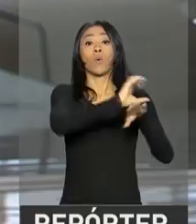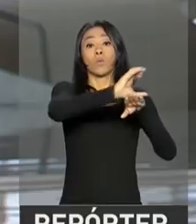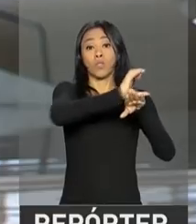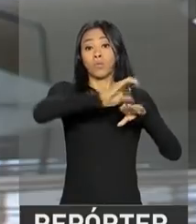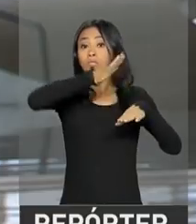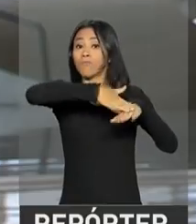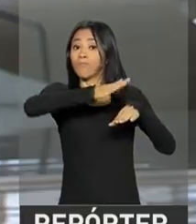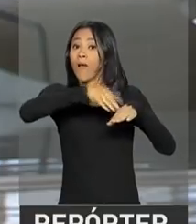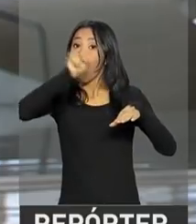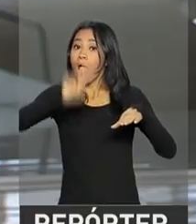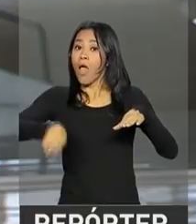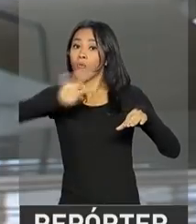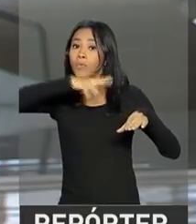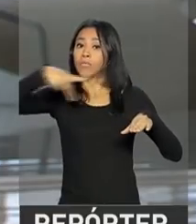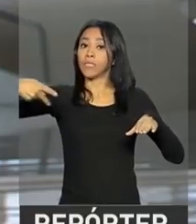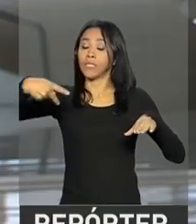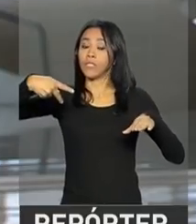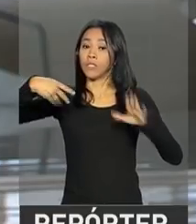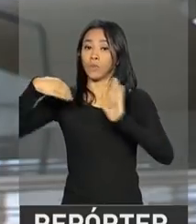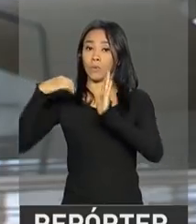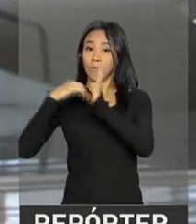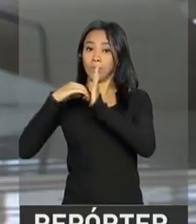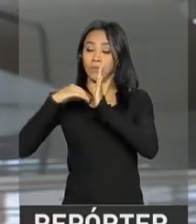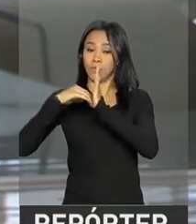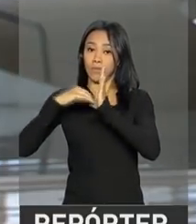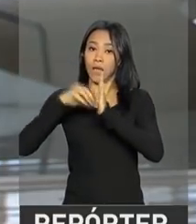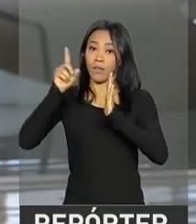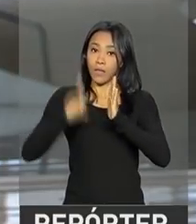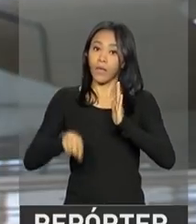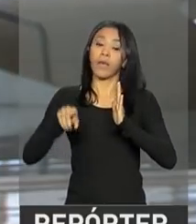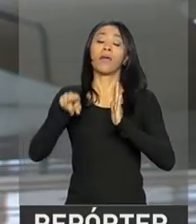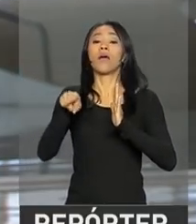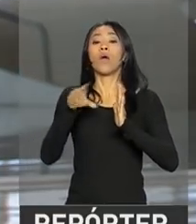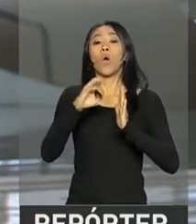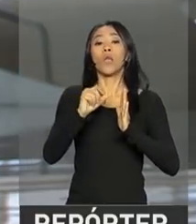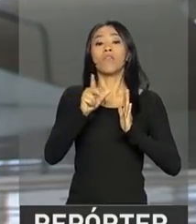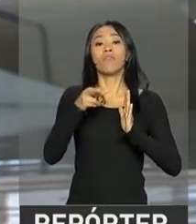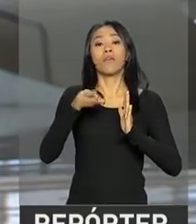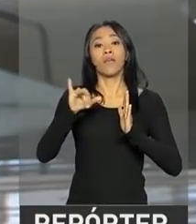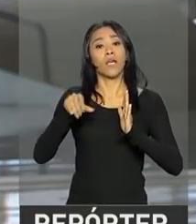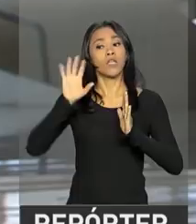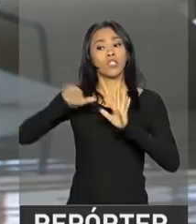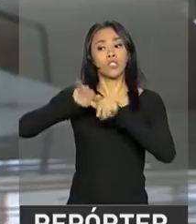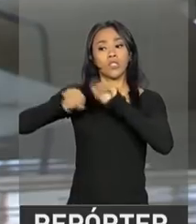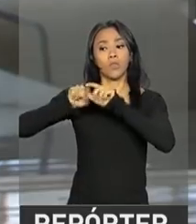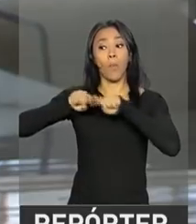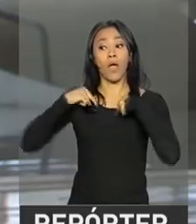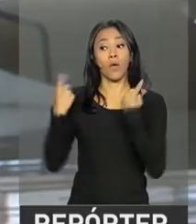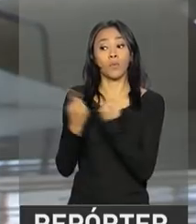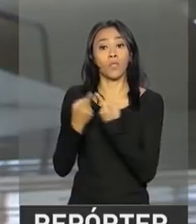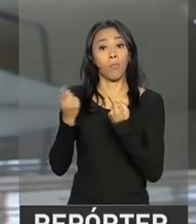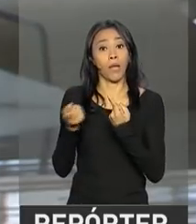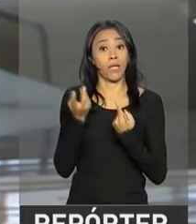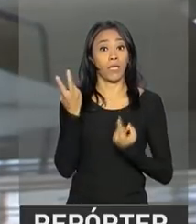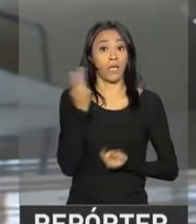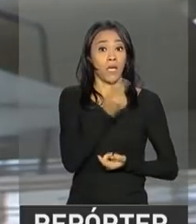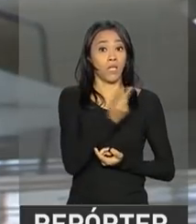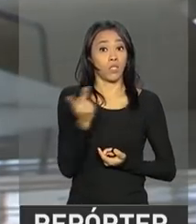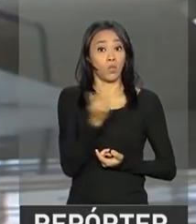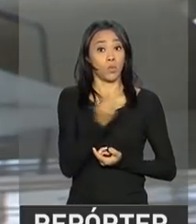presidente do Senado, que hoje é comandado pelo senador Eunício Oliveira, convocar uma sessão para que as duas